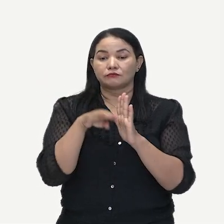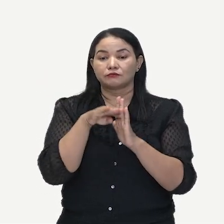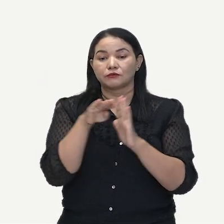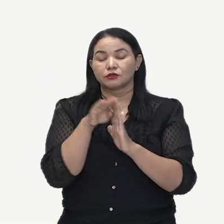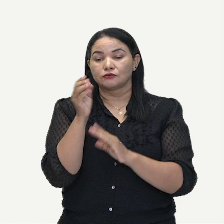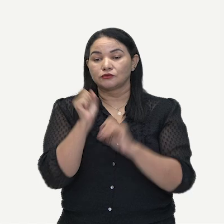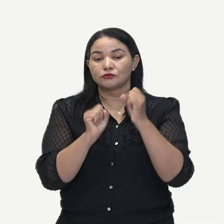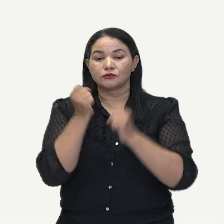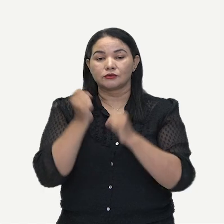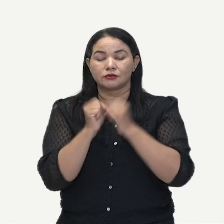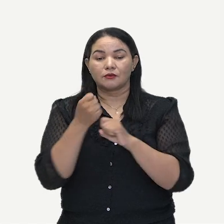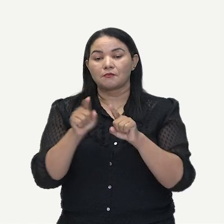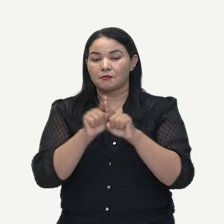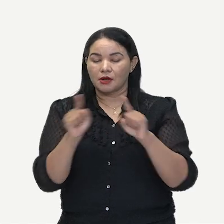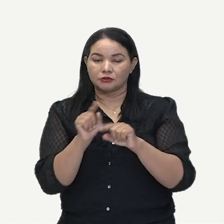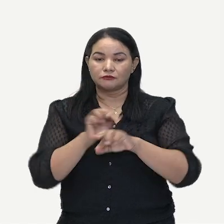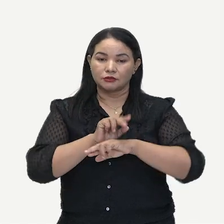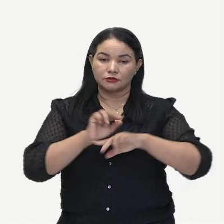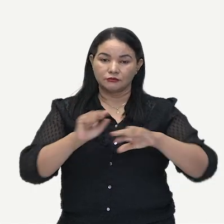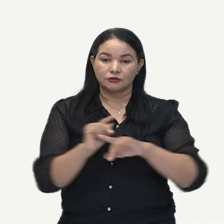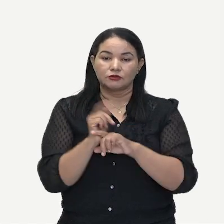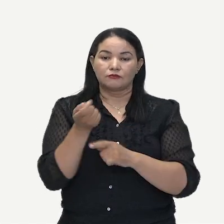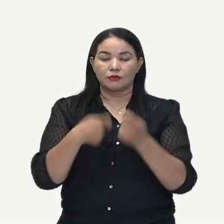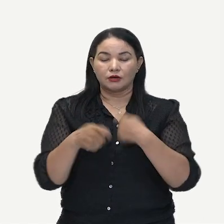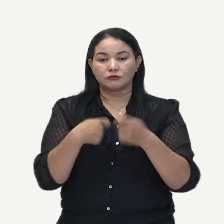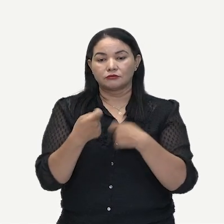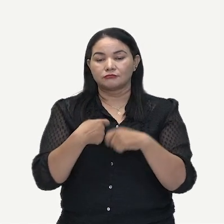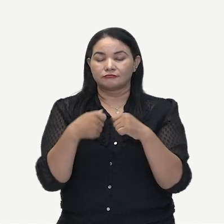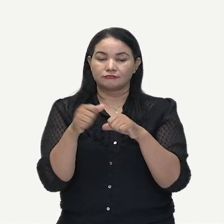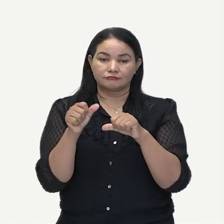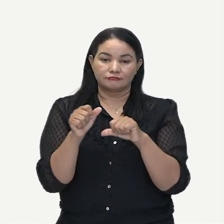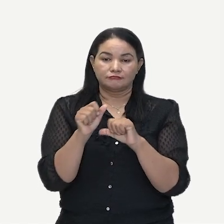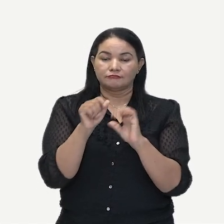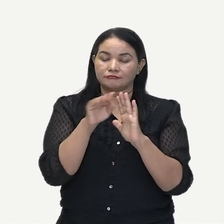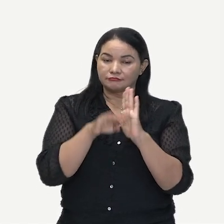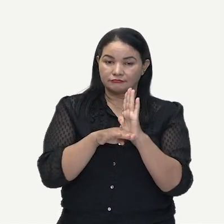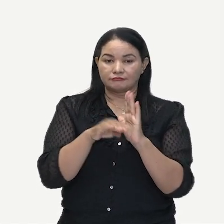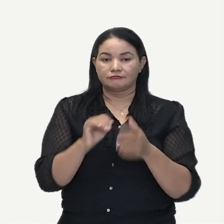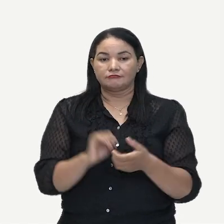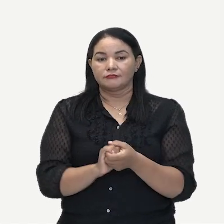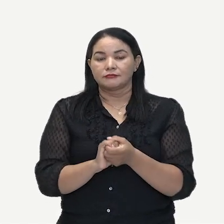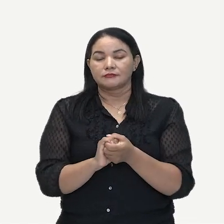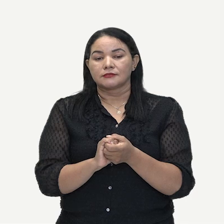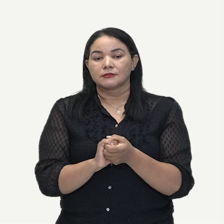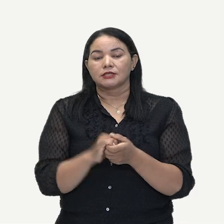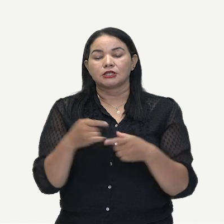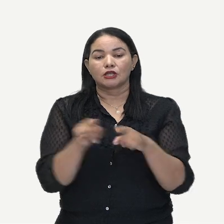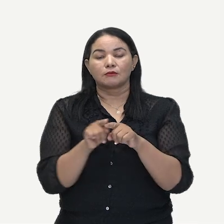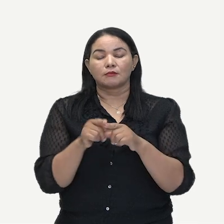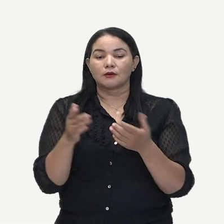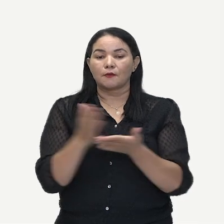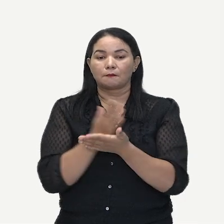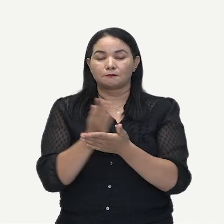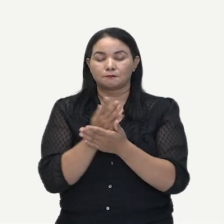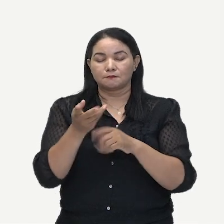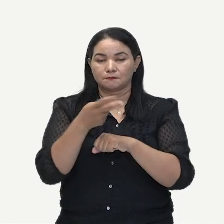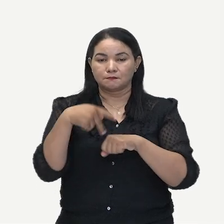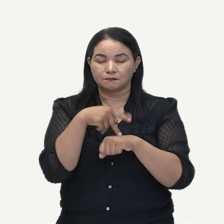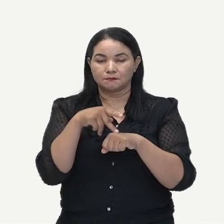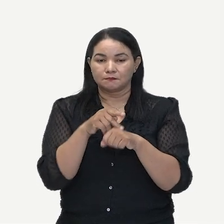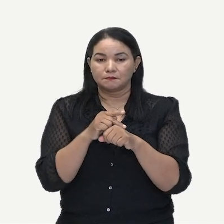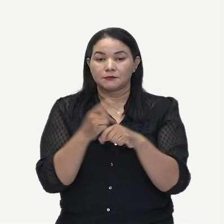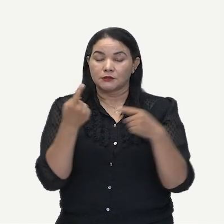industrialização, mas tem uma diversificação econômica inferior. E aí esses países eles apresentam esses desafios